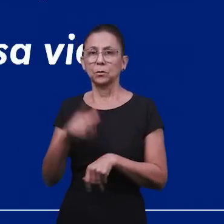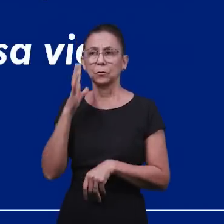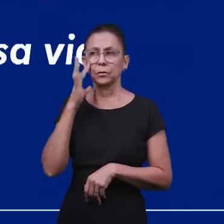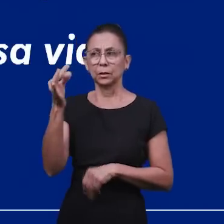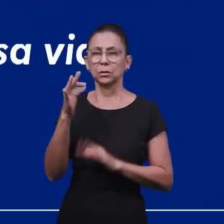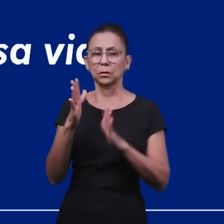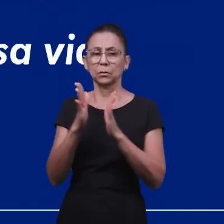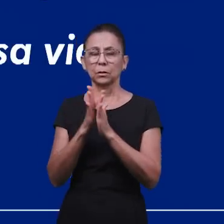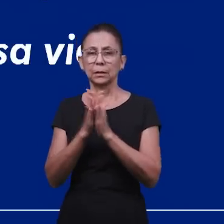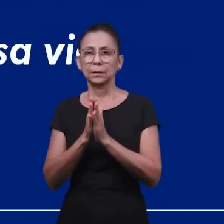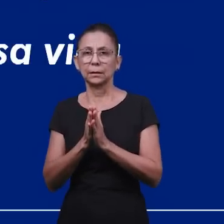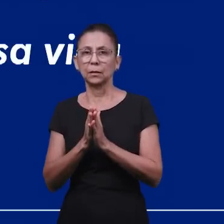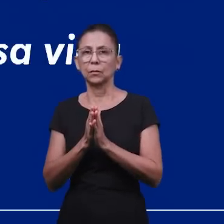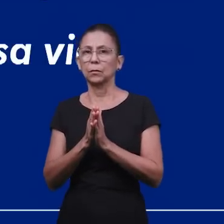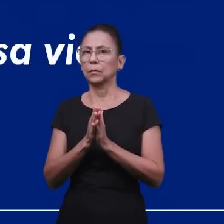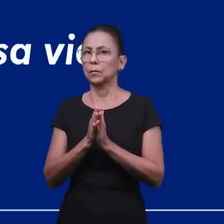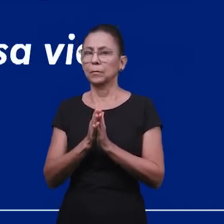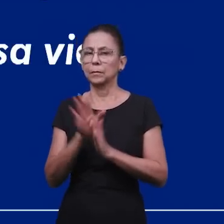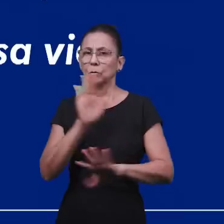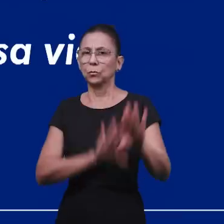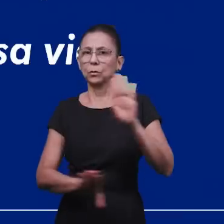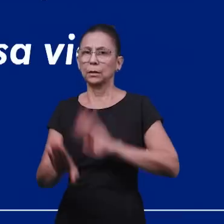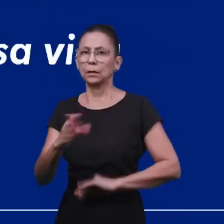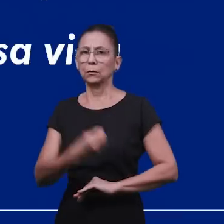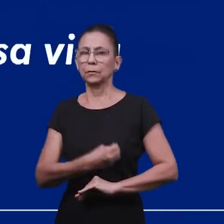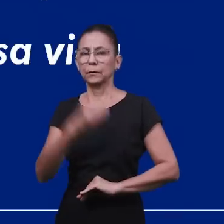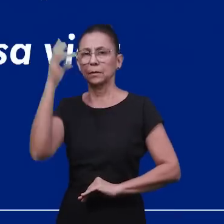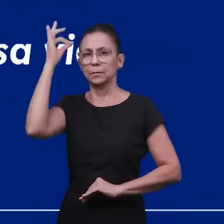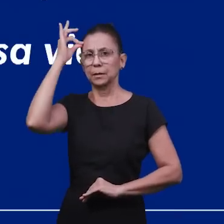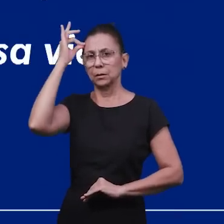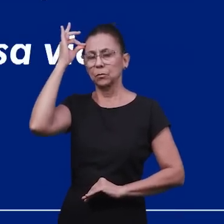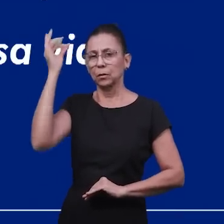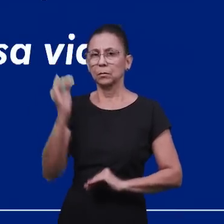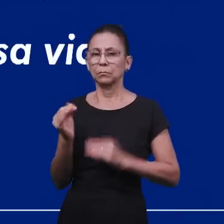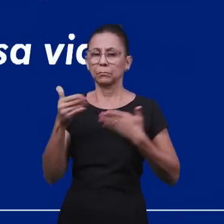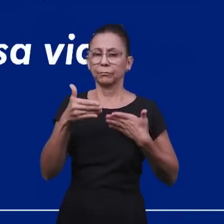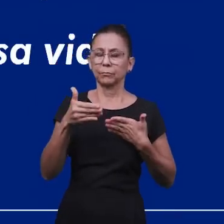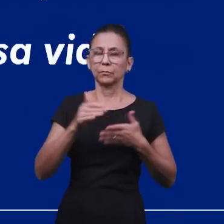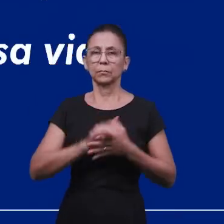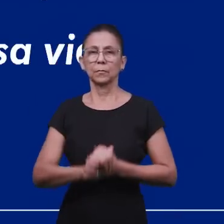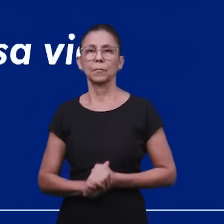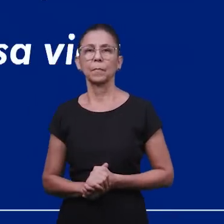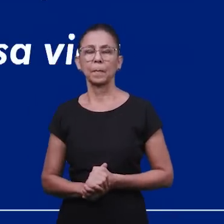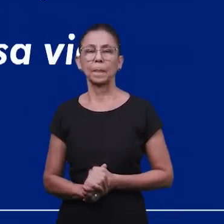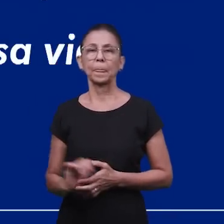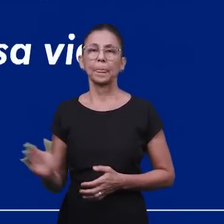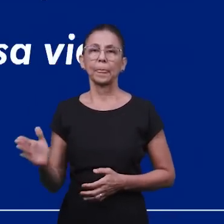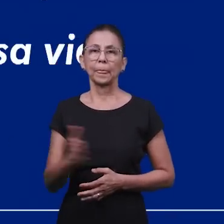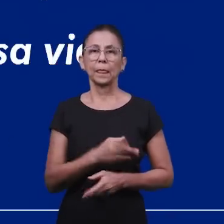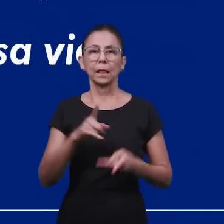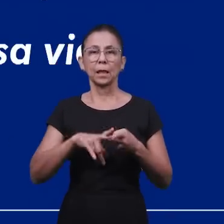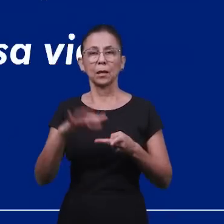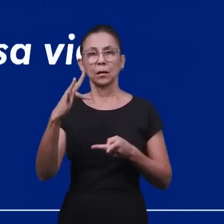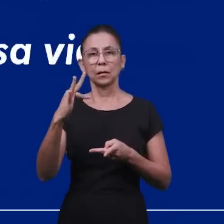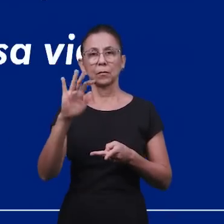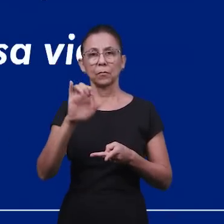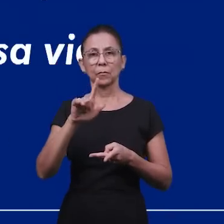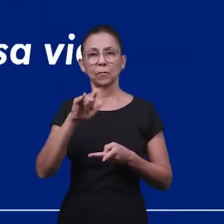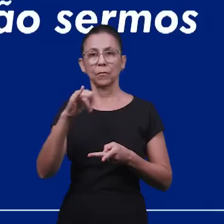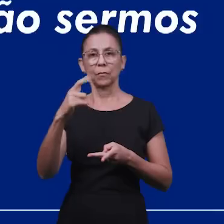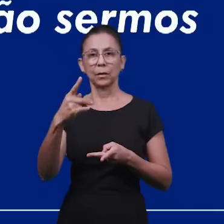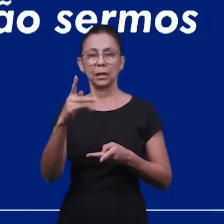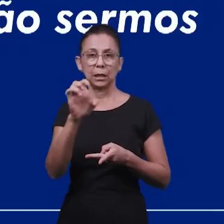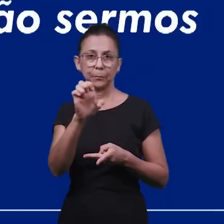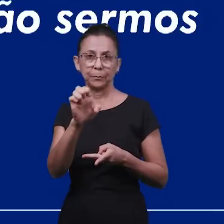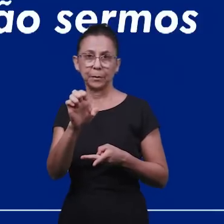e oração, para que não se encontrem brechas na nossa vida espiritual. Também Felipe Fidalgo,